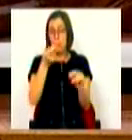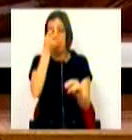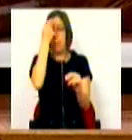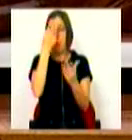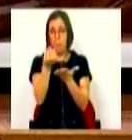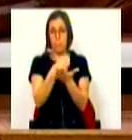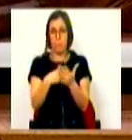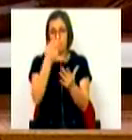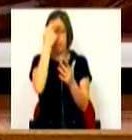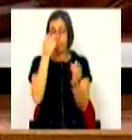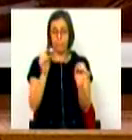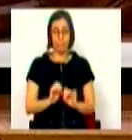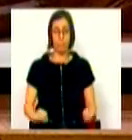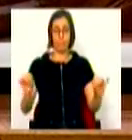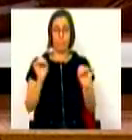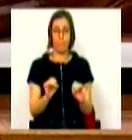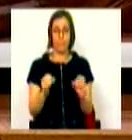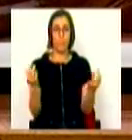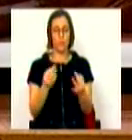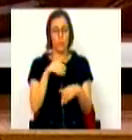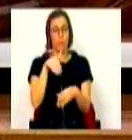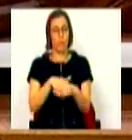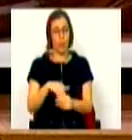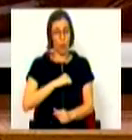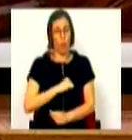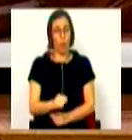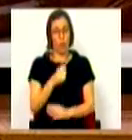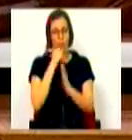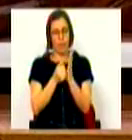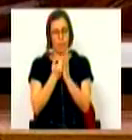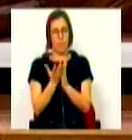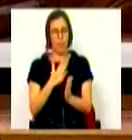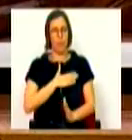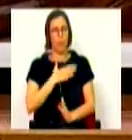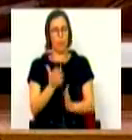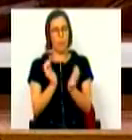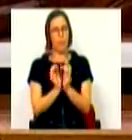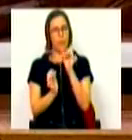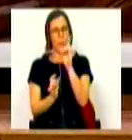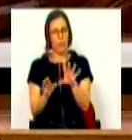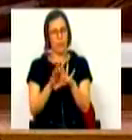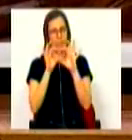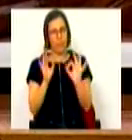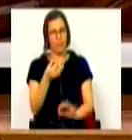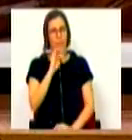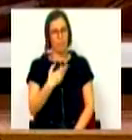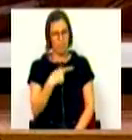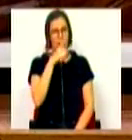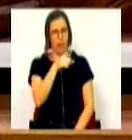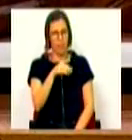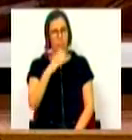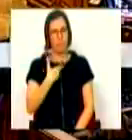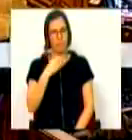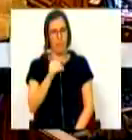lembrado delas, e até terem votado contra esta medida dos espaços sociais, como foi o caso do PSD e